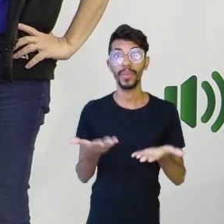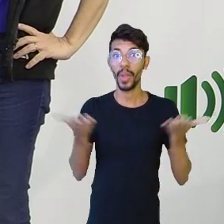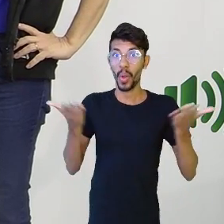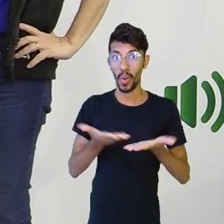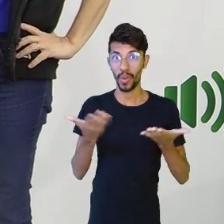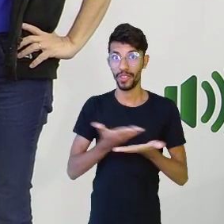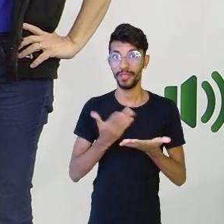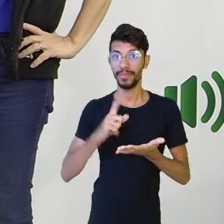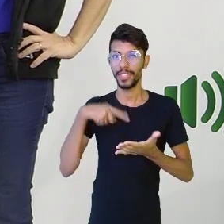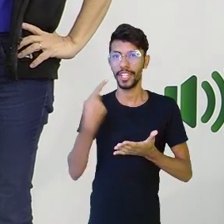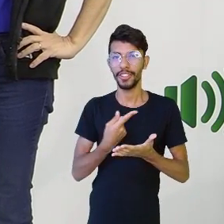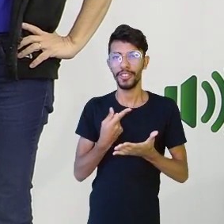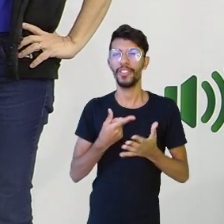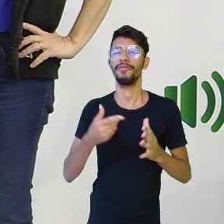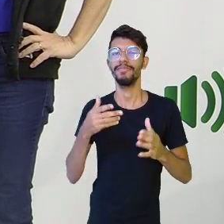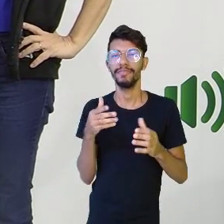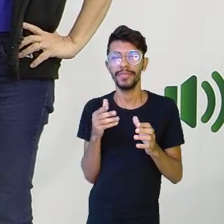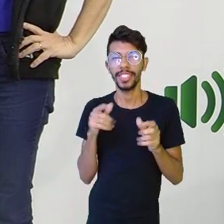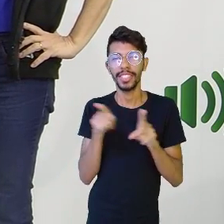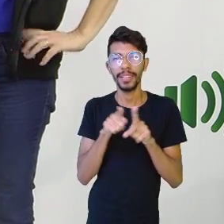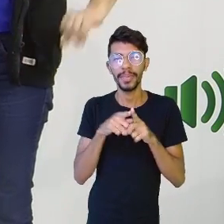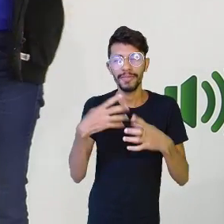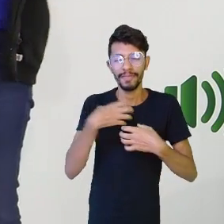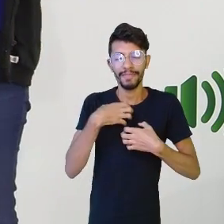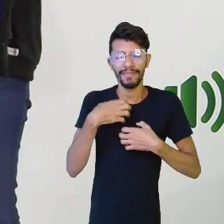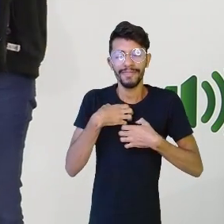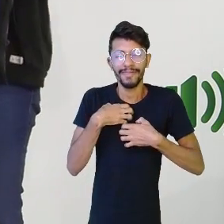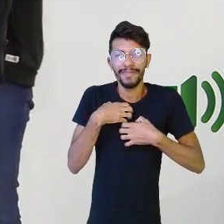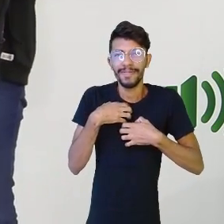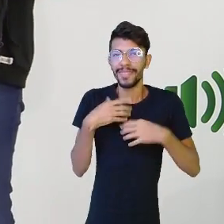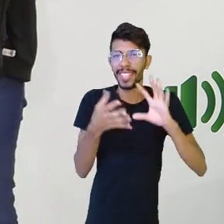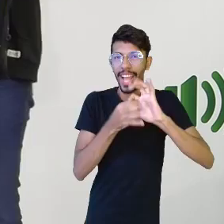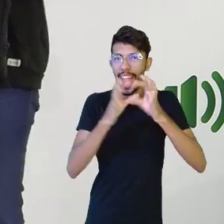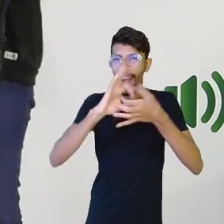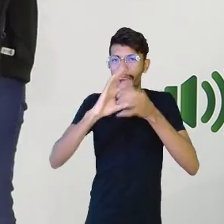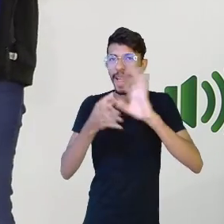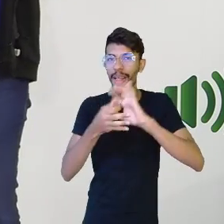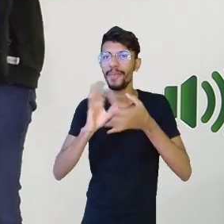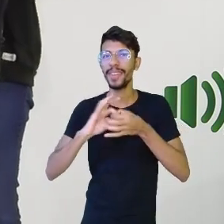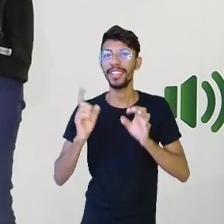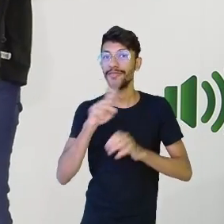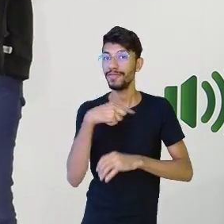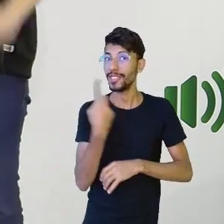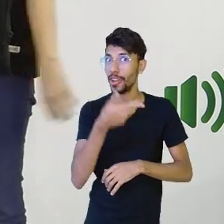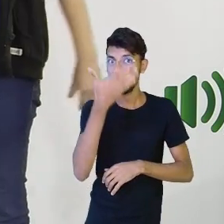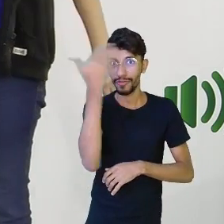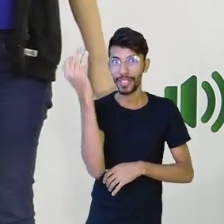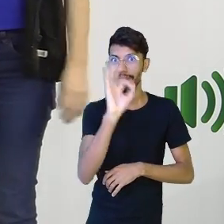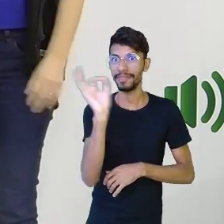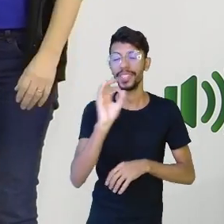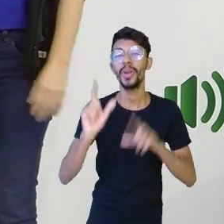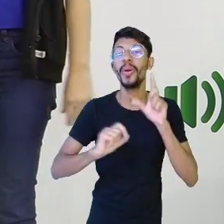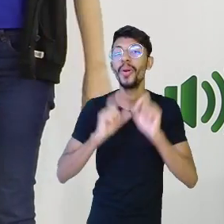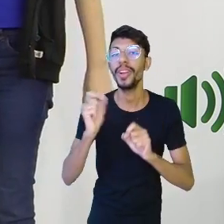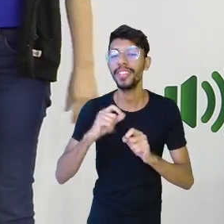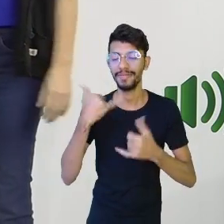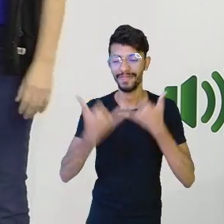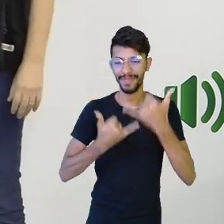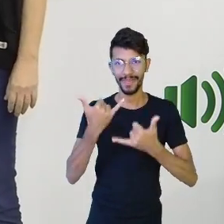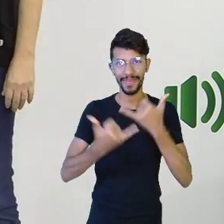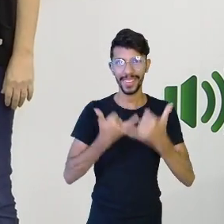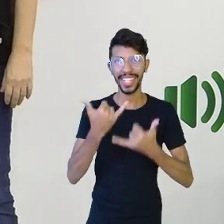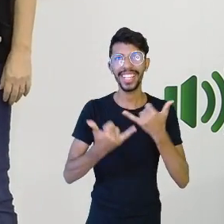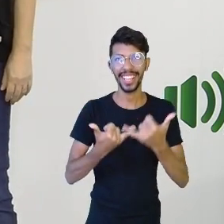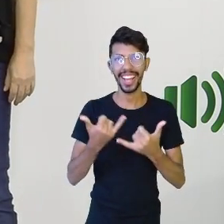clima das Olimpíadas, para nós não esquecermos, não é isso? Nós vamos fazer uma brincadeira aqui com vocês, com coisas